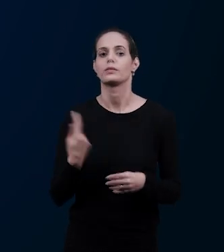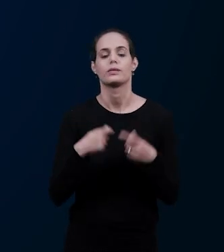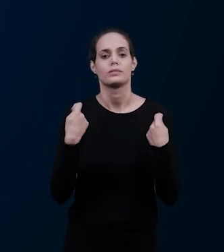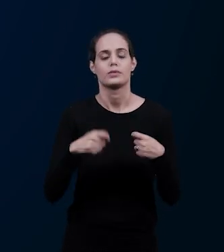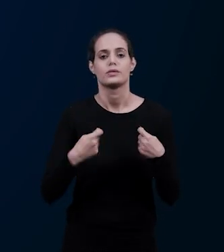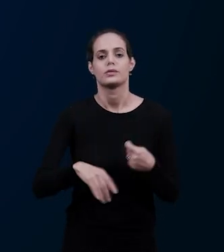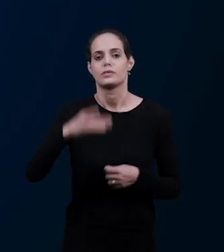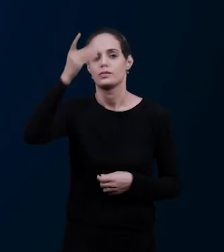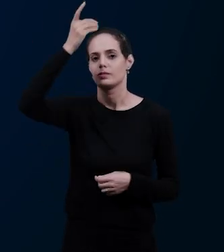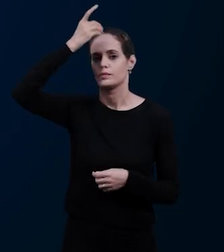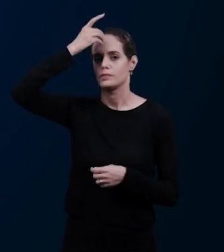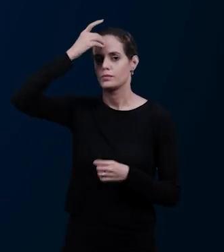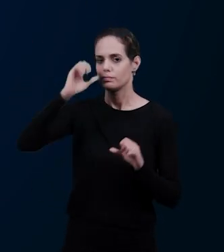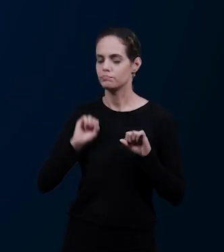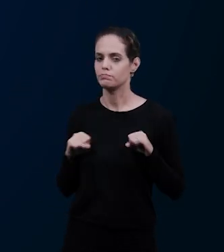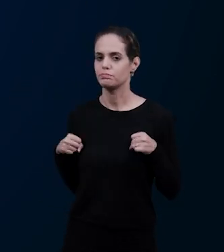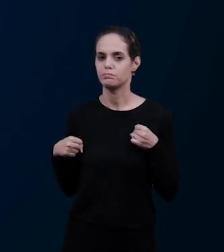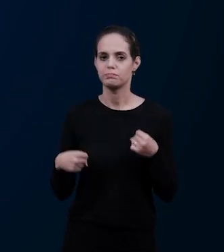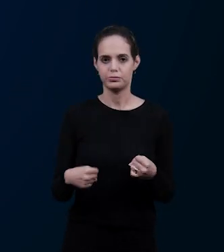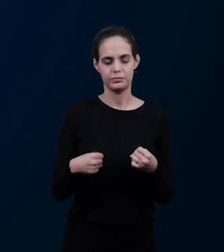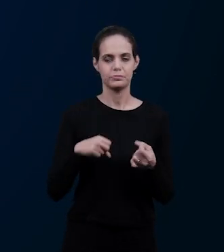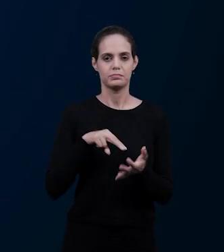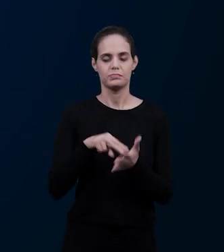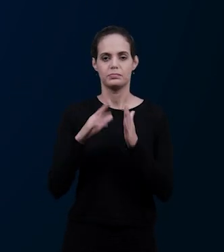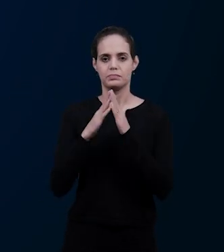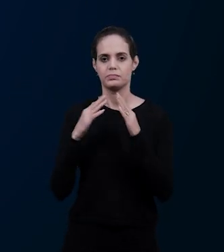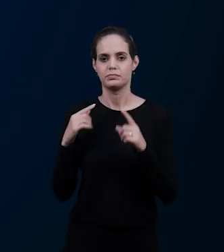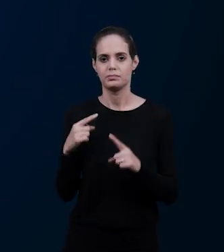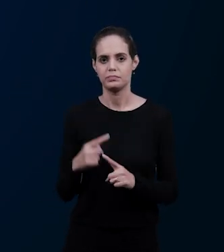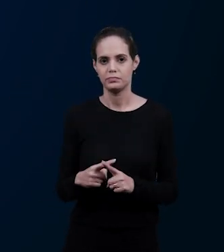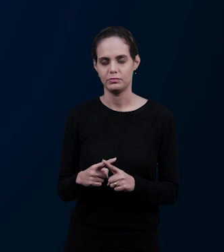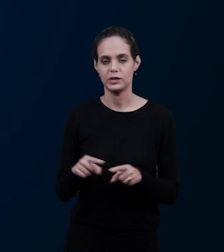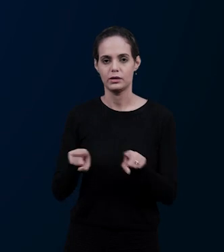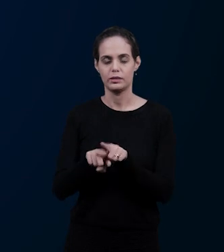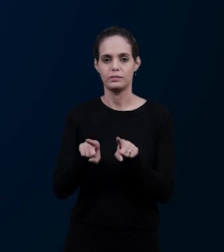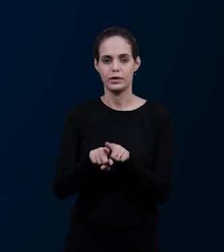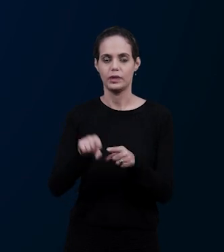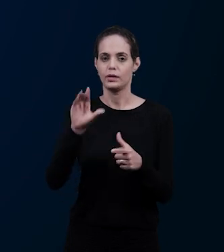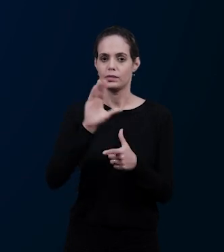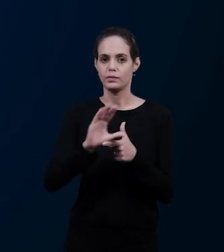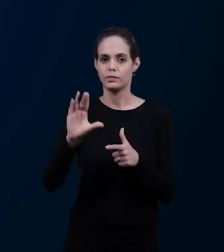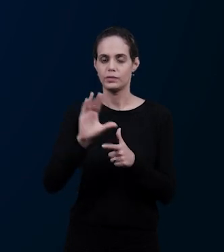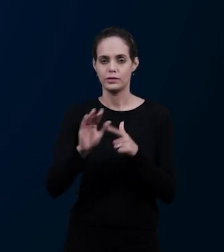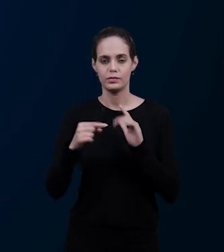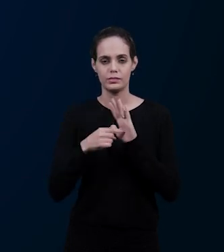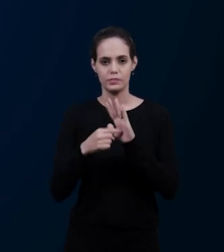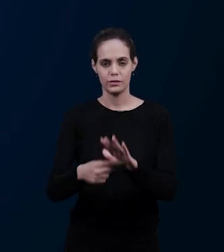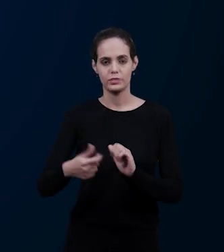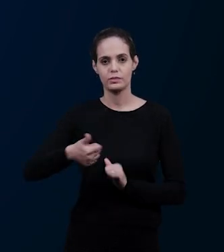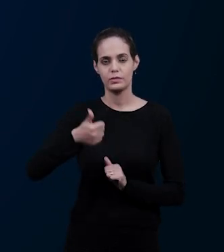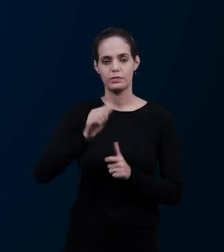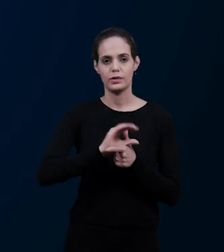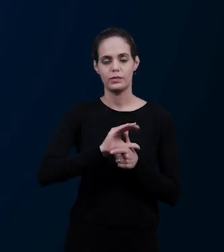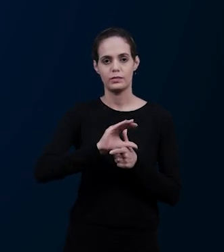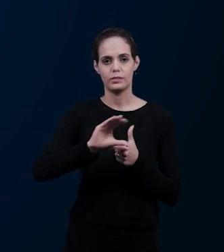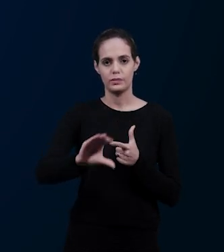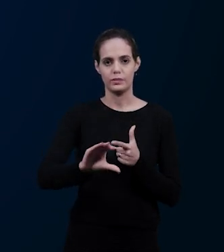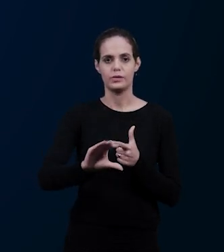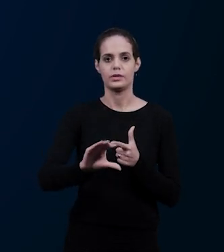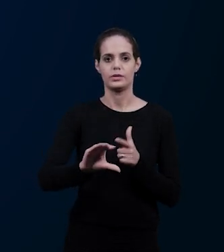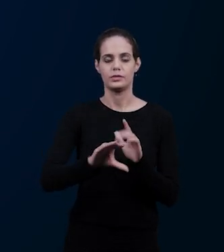ainda mais dons espirituais que servem para a edificação da própria igreja. Em Coríntios ainda fala, 1